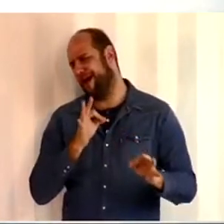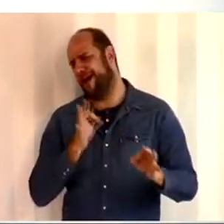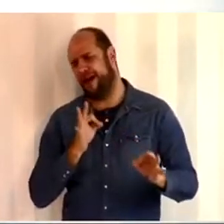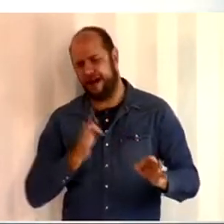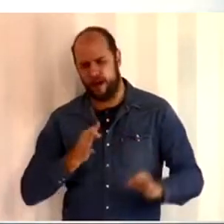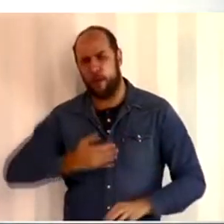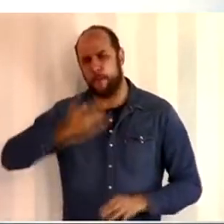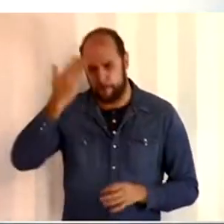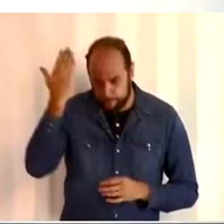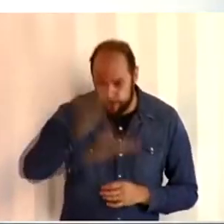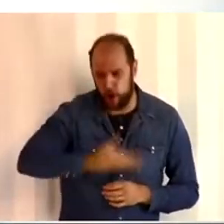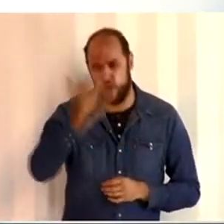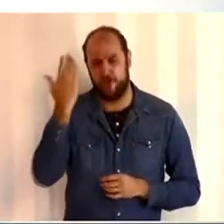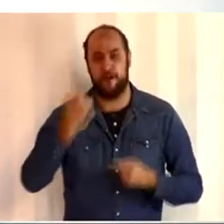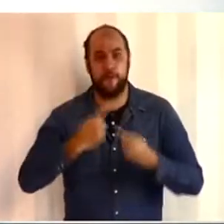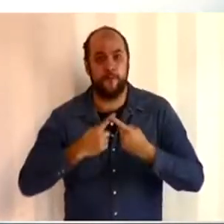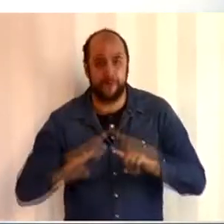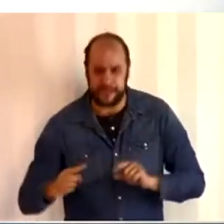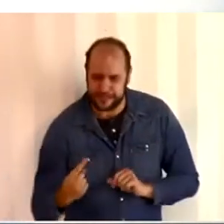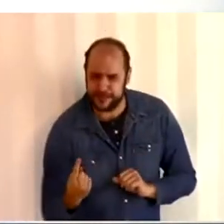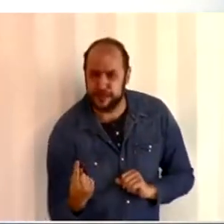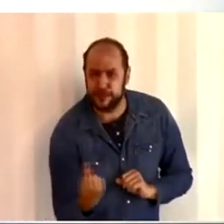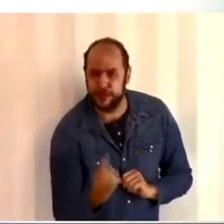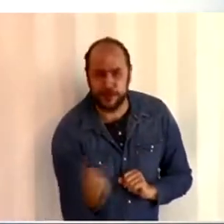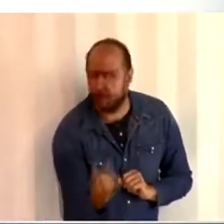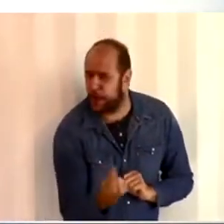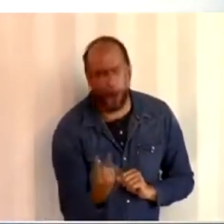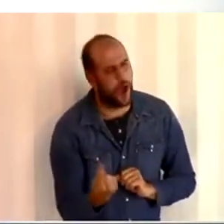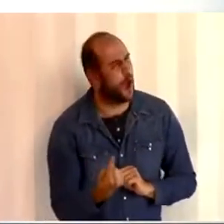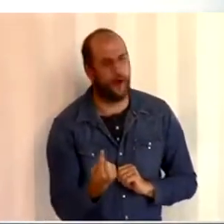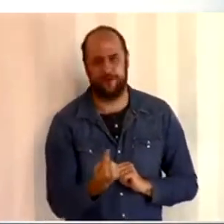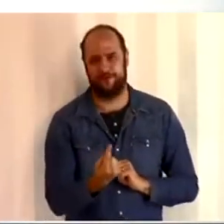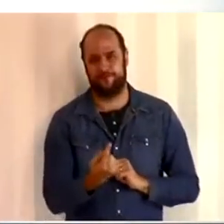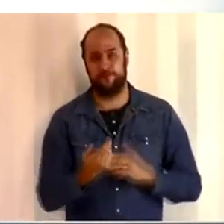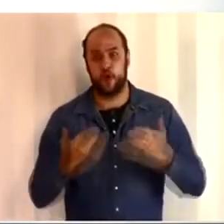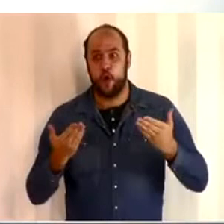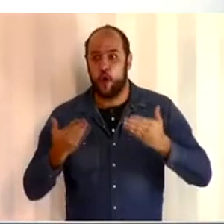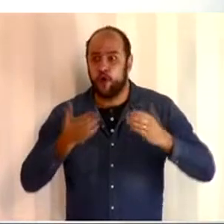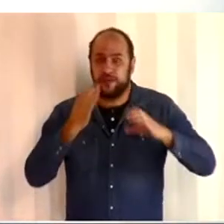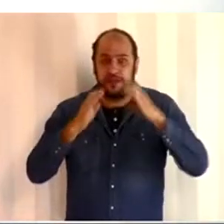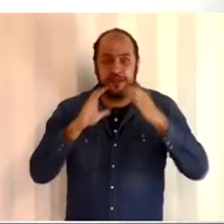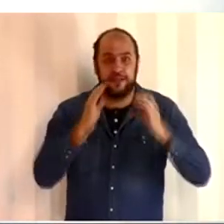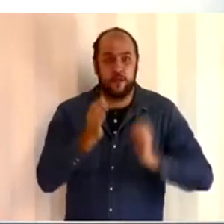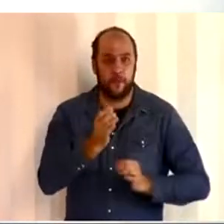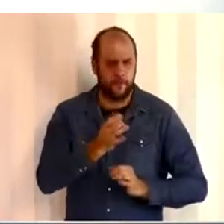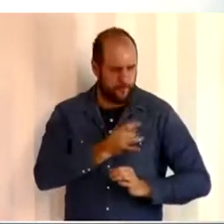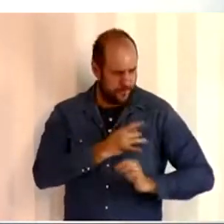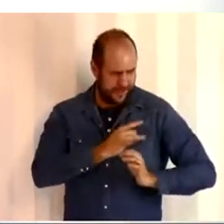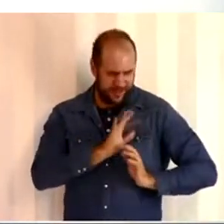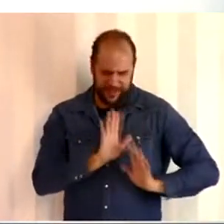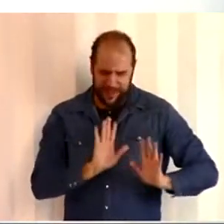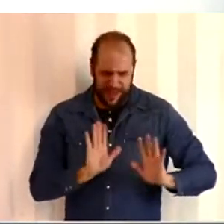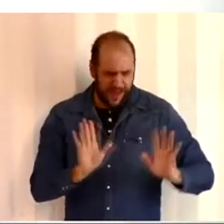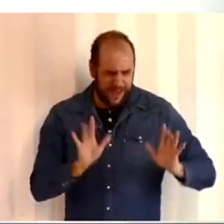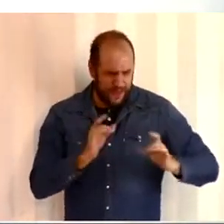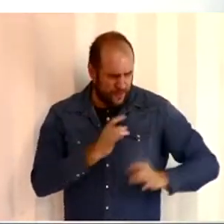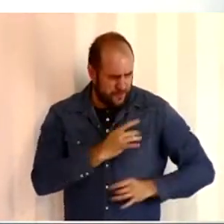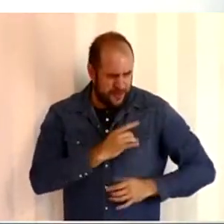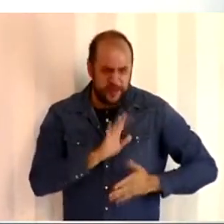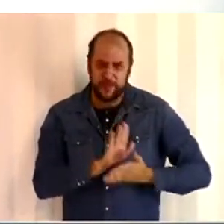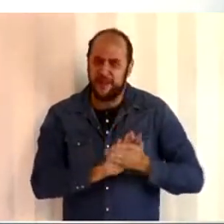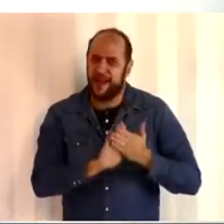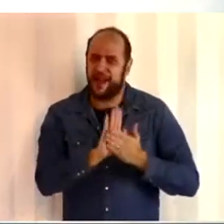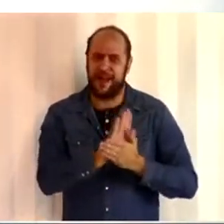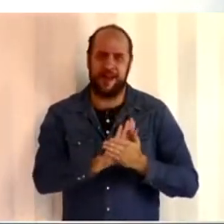mas vocês não estão só. Já cantamos nessa noite: ó não temas, pois